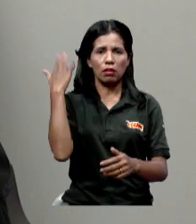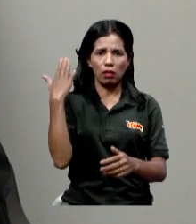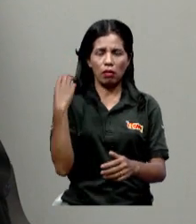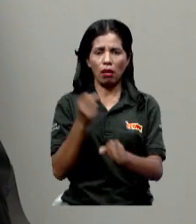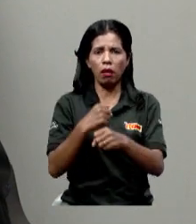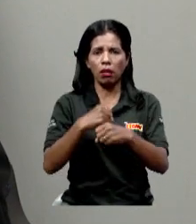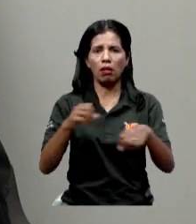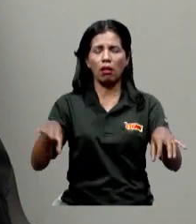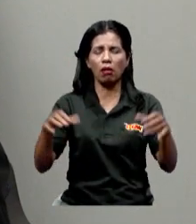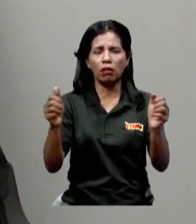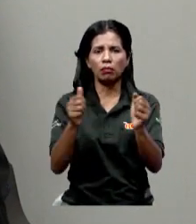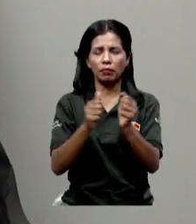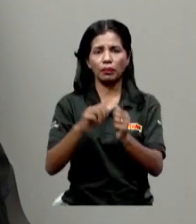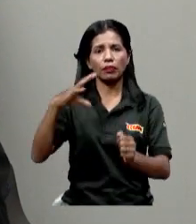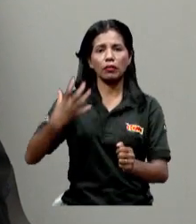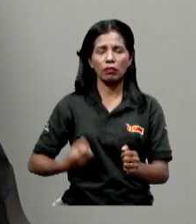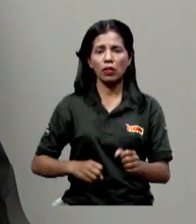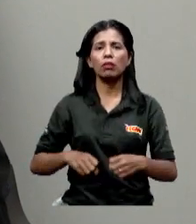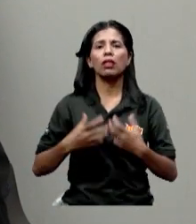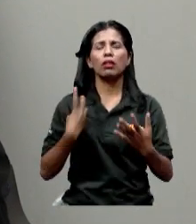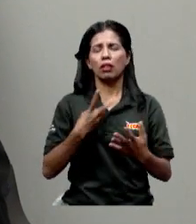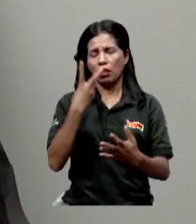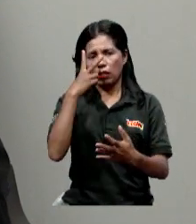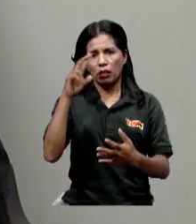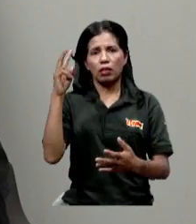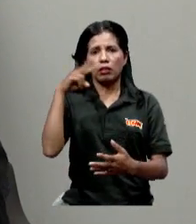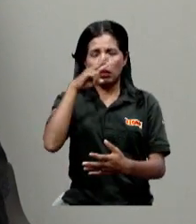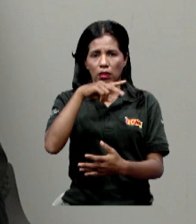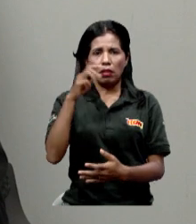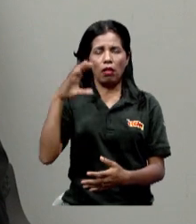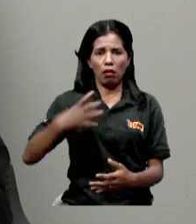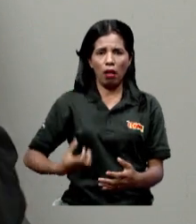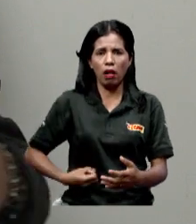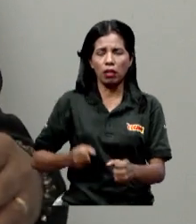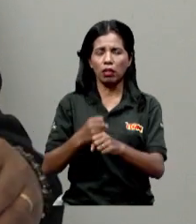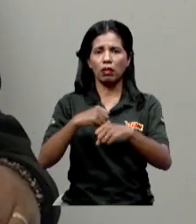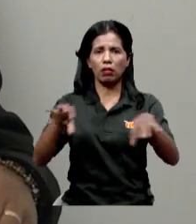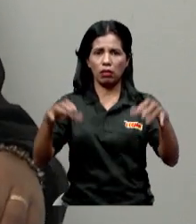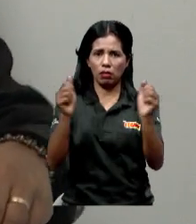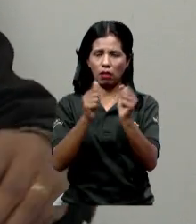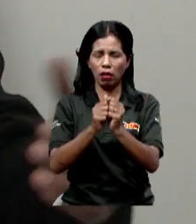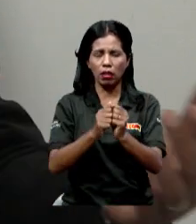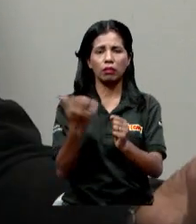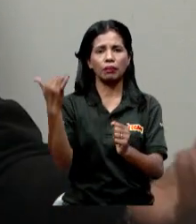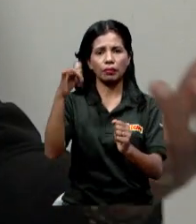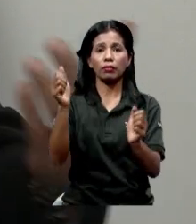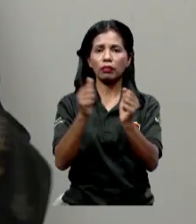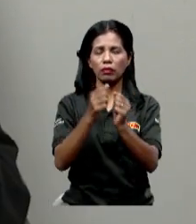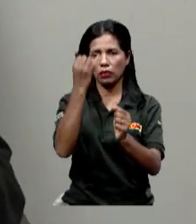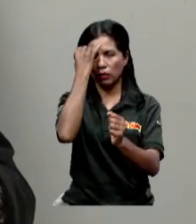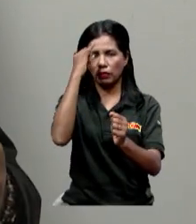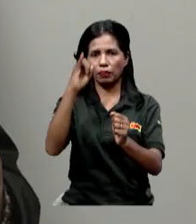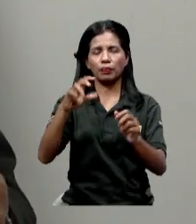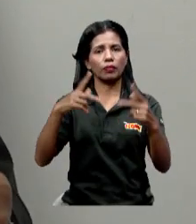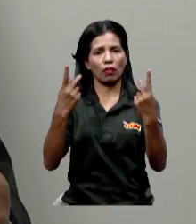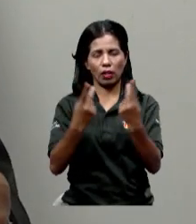corrida mos o Cambodia. O insight atu hare Vietnam, Cambodia também halo MOU hosira. Ho India tamba agora quase companhia